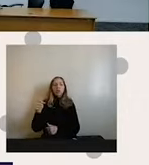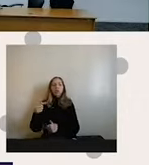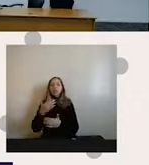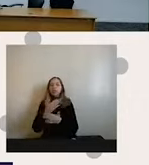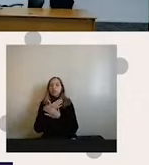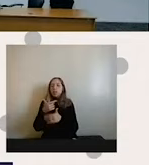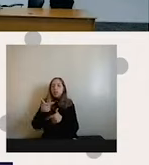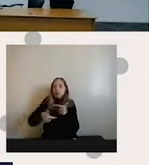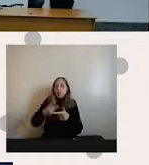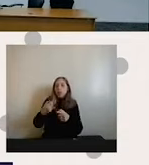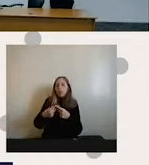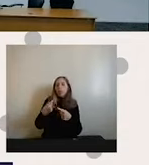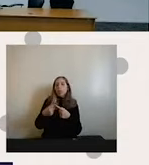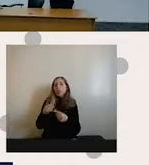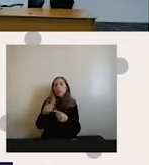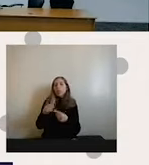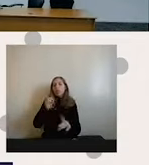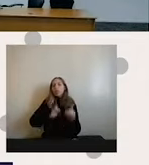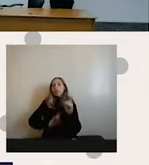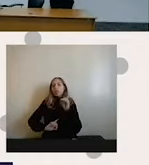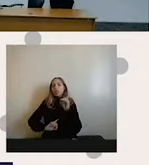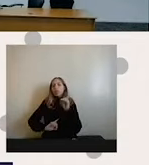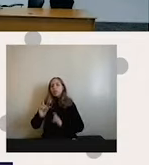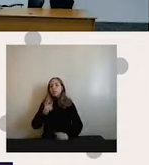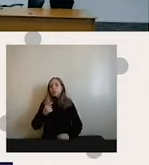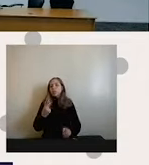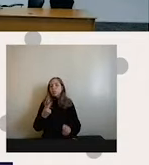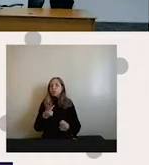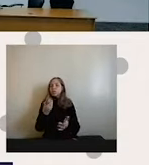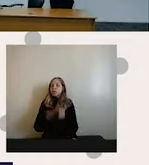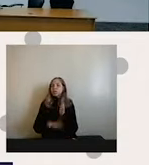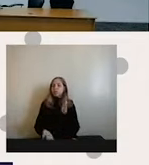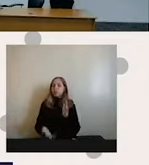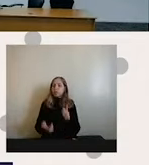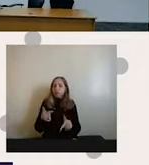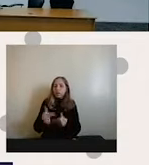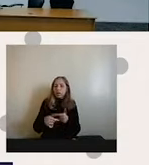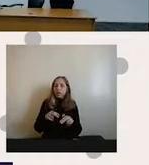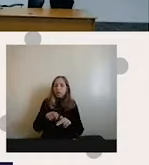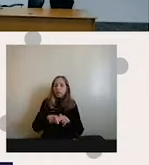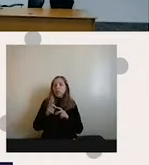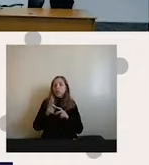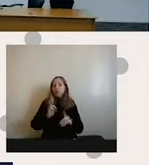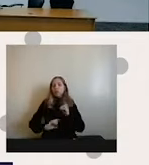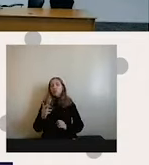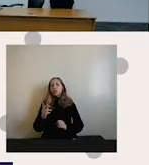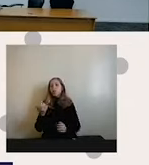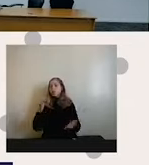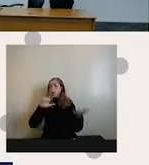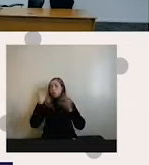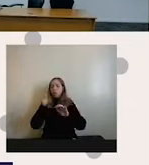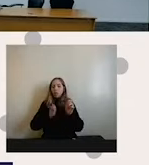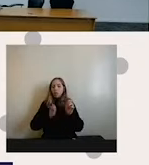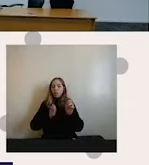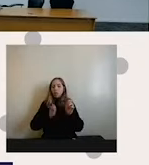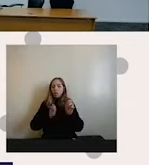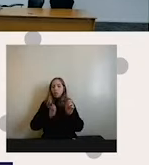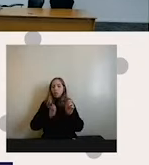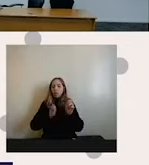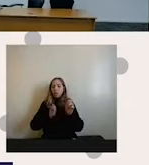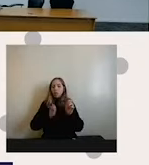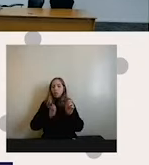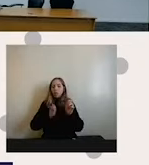uma depressão ou um transtorno de ansiedade, e ele não vai conseguir encarar uma entrevista de emprego,